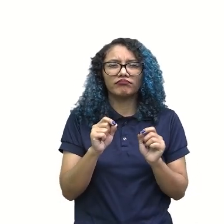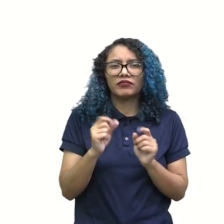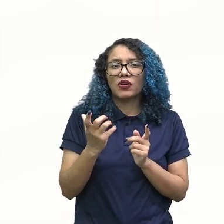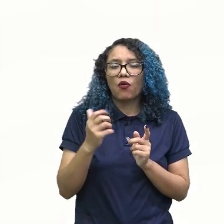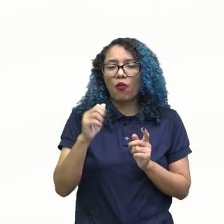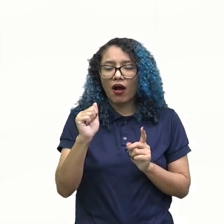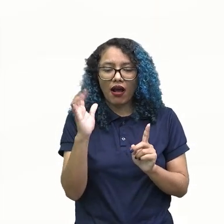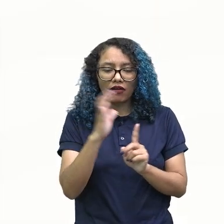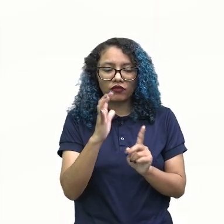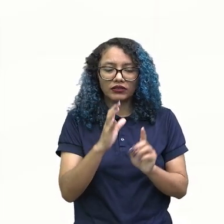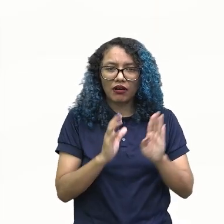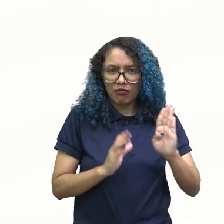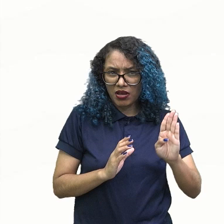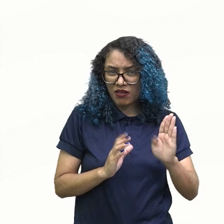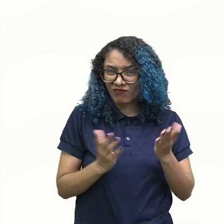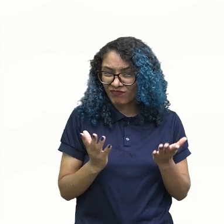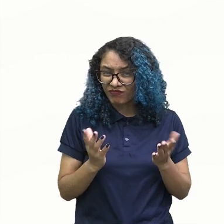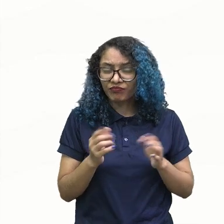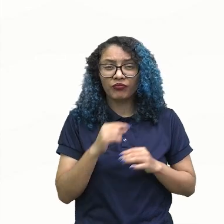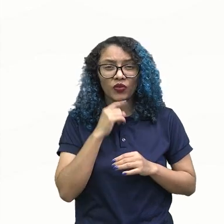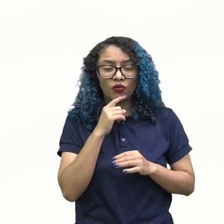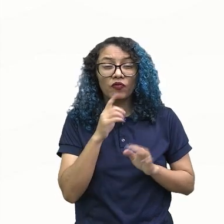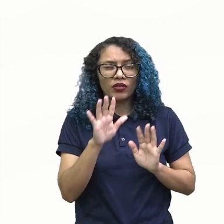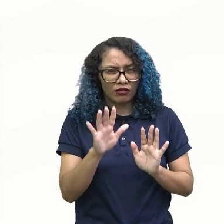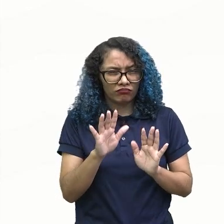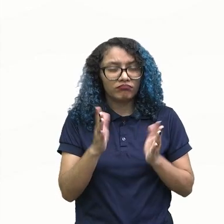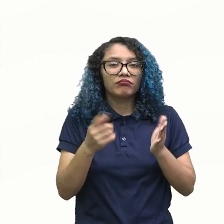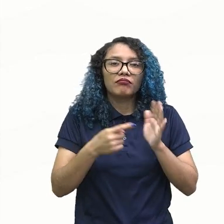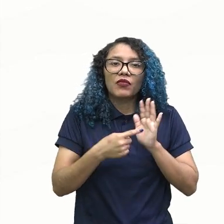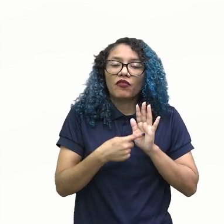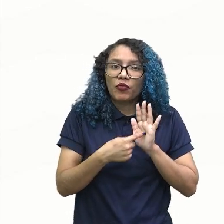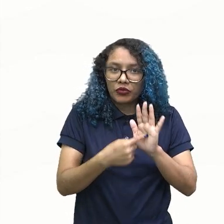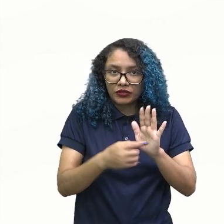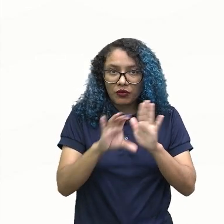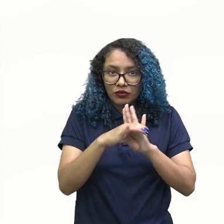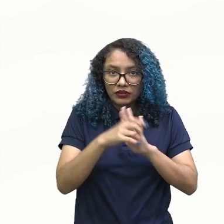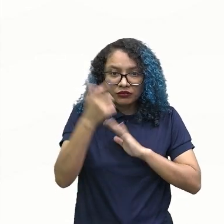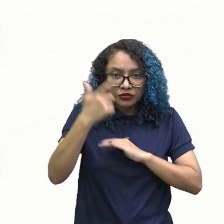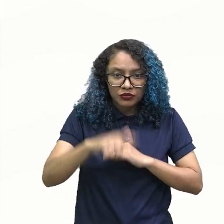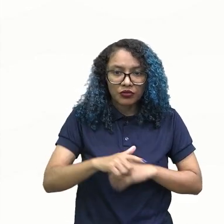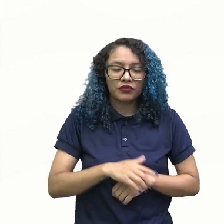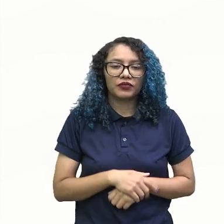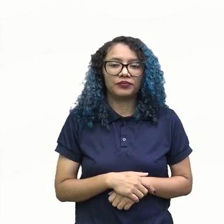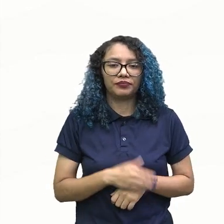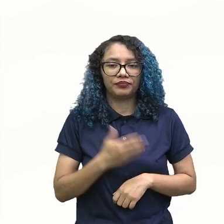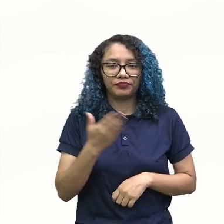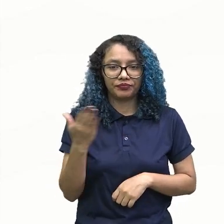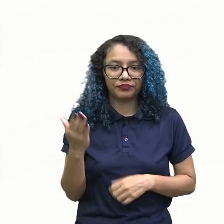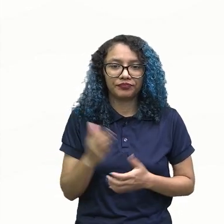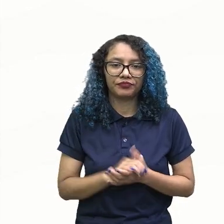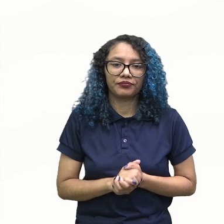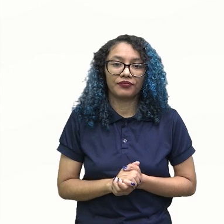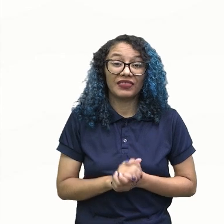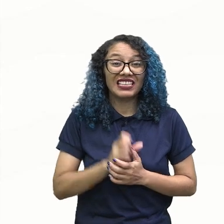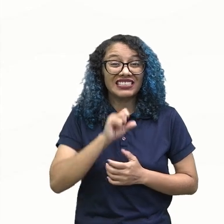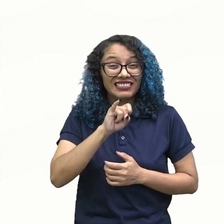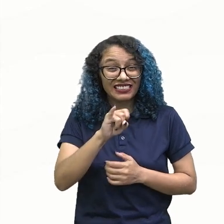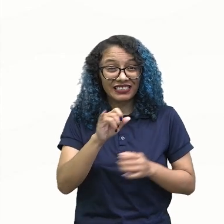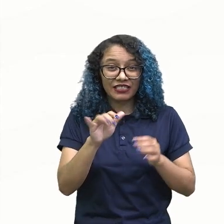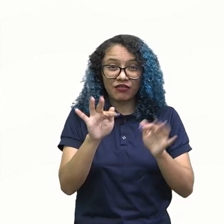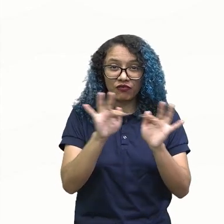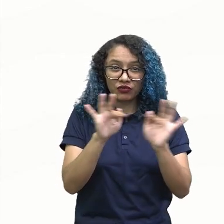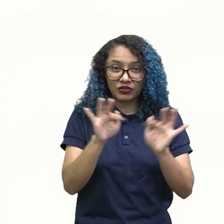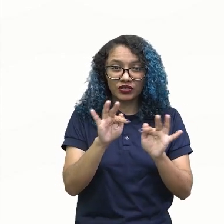dúvida? Vamos voltar aqui na definição. O que é que a definição nos diz? Que uma função de A em B,